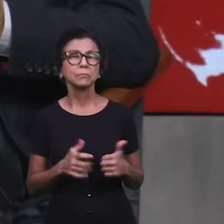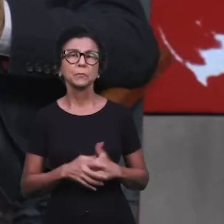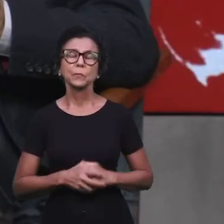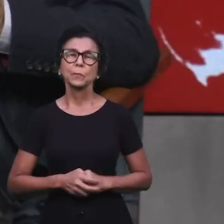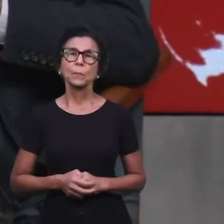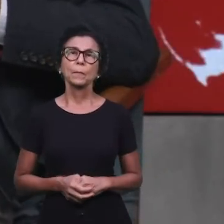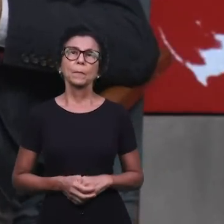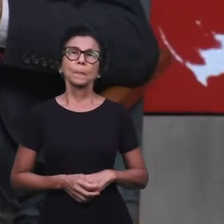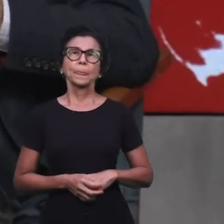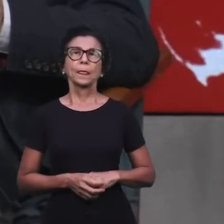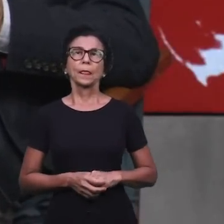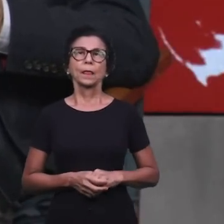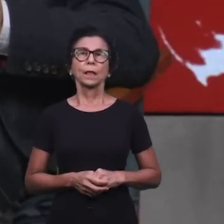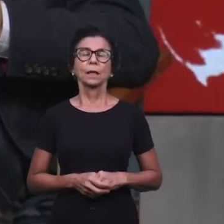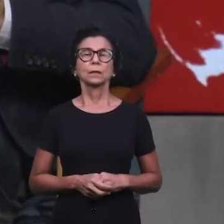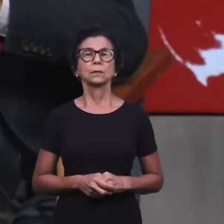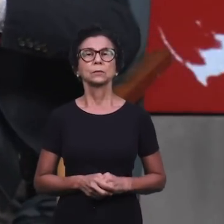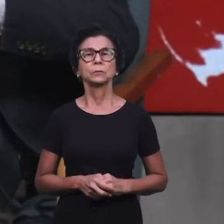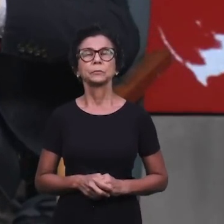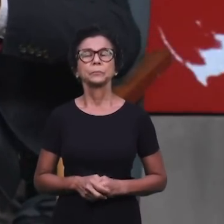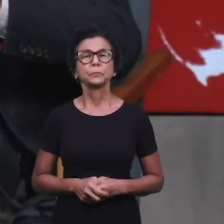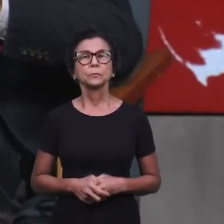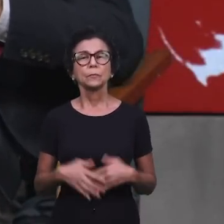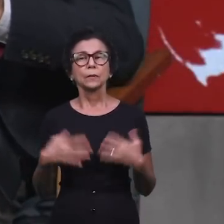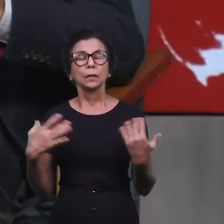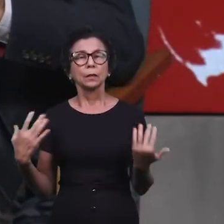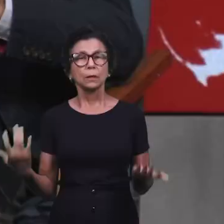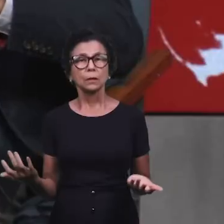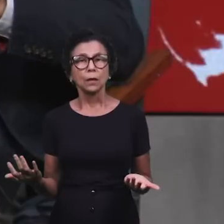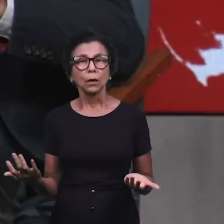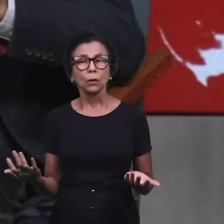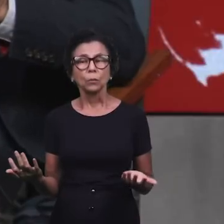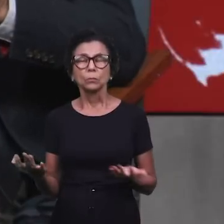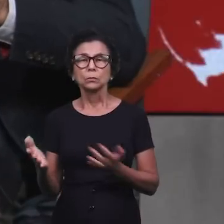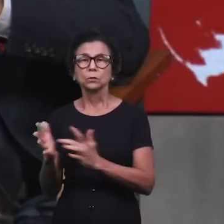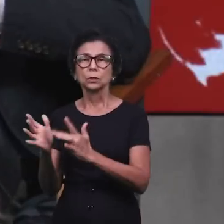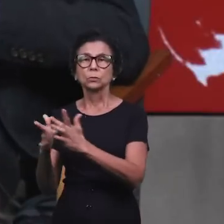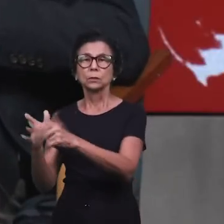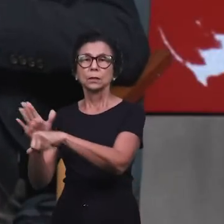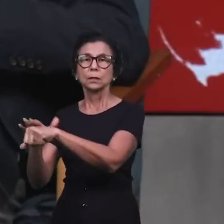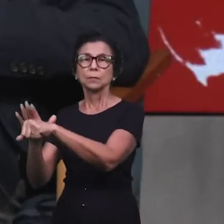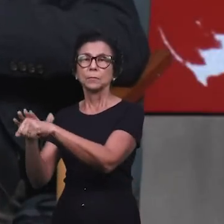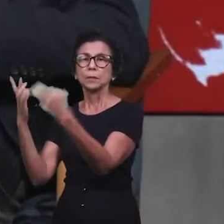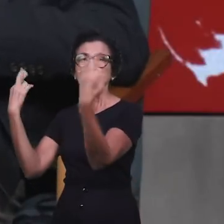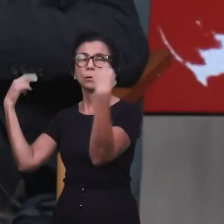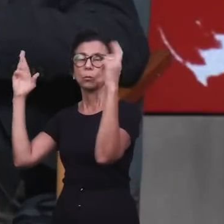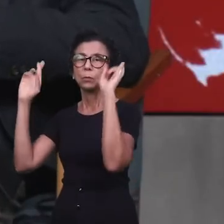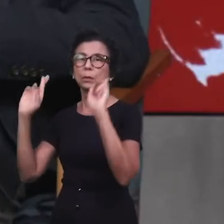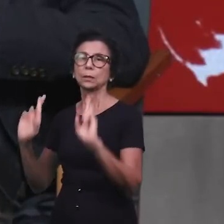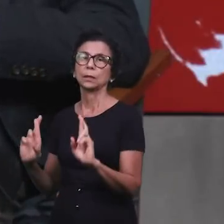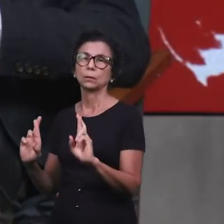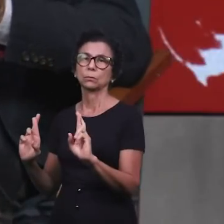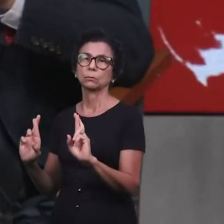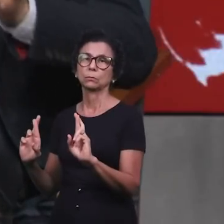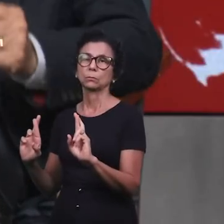mas tudo bem. Então ele é o Cordeiro. Então à mesa Não está o cordeiro assado, mas o cordeiro está